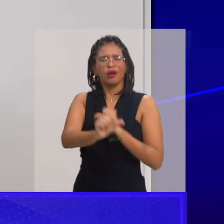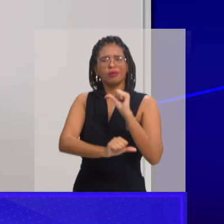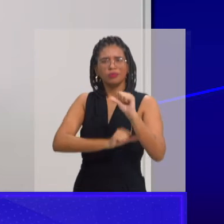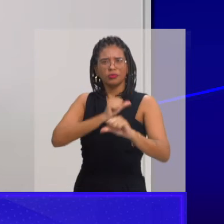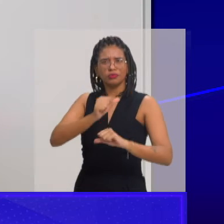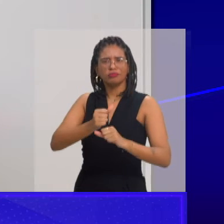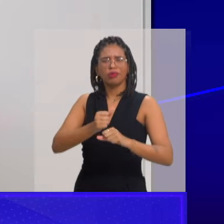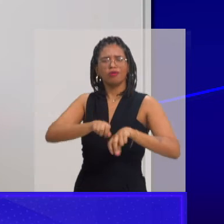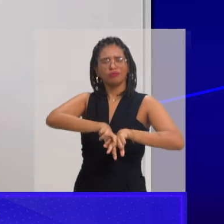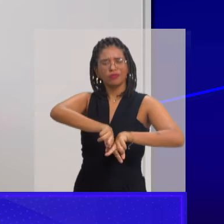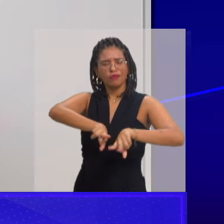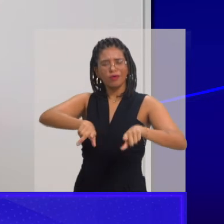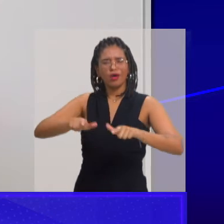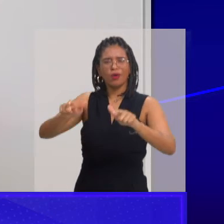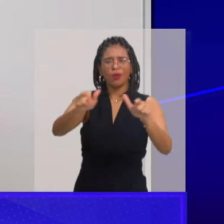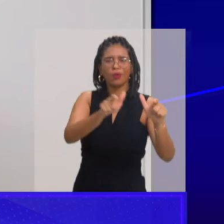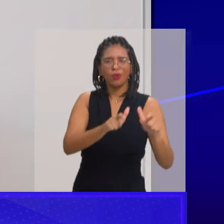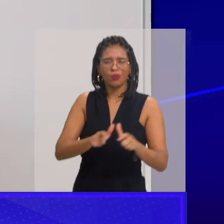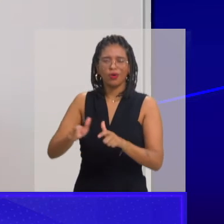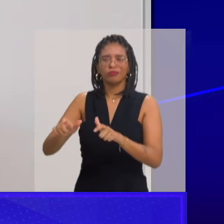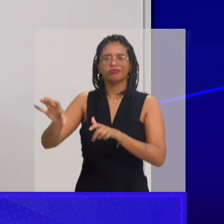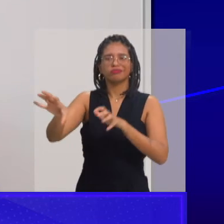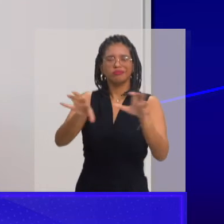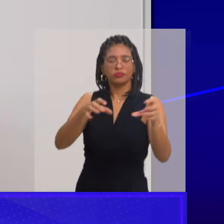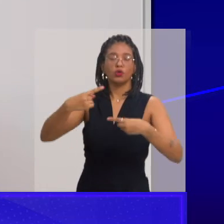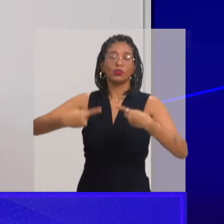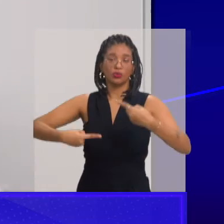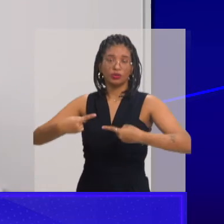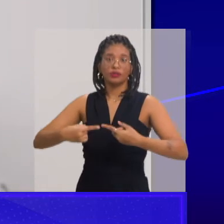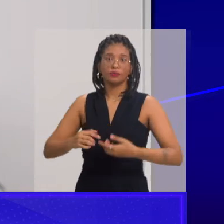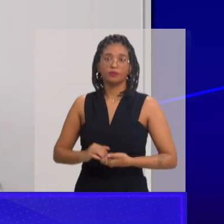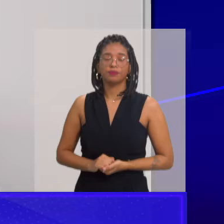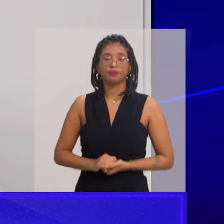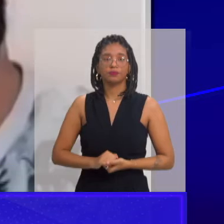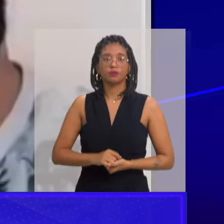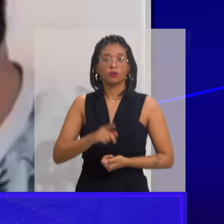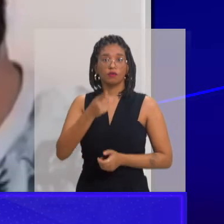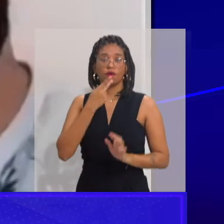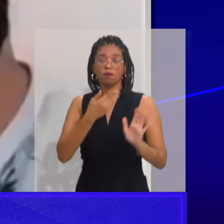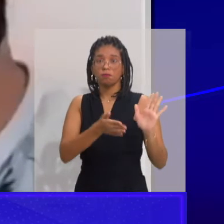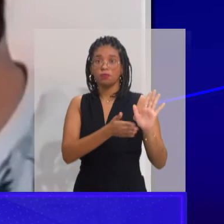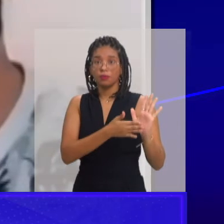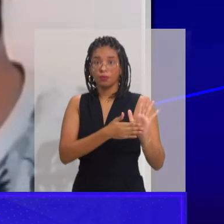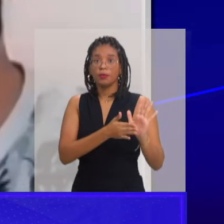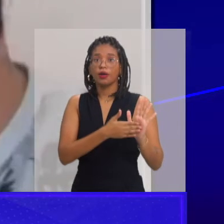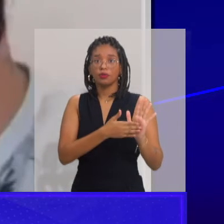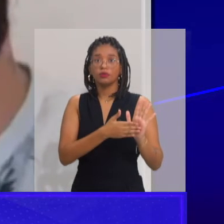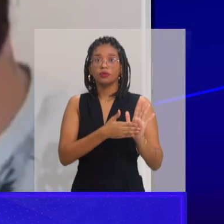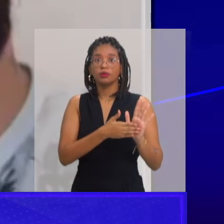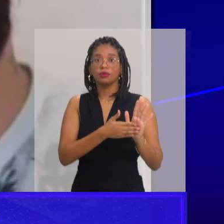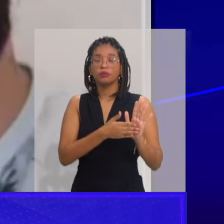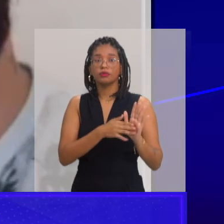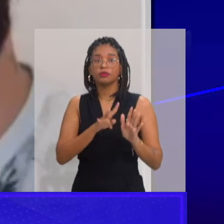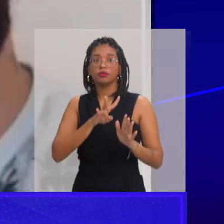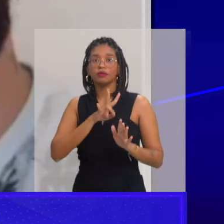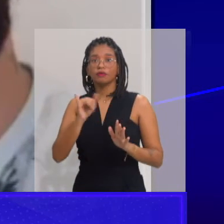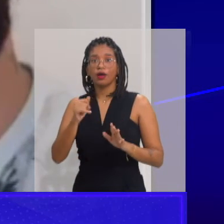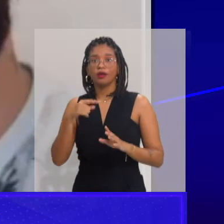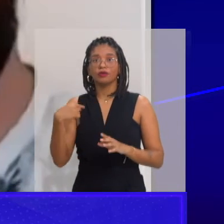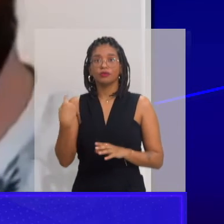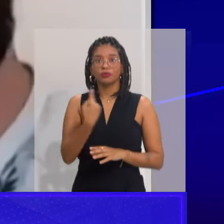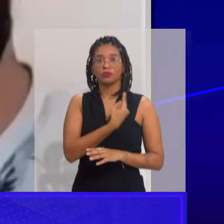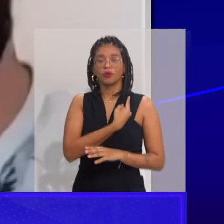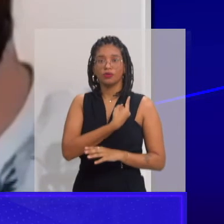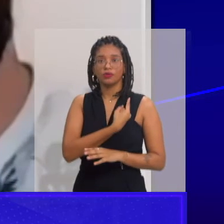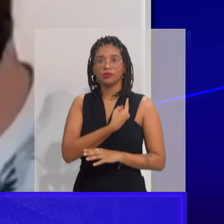que a gente consegue mudar muitos espaços e também muitas demandas políticas. Bom, você falou de pautas, isso